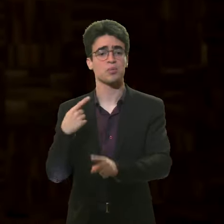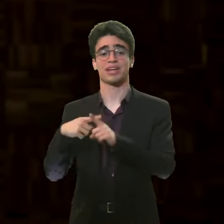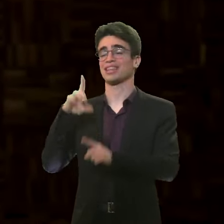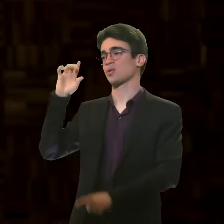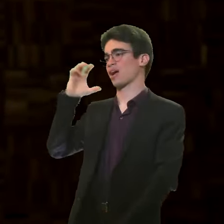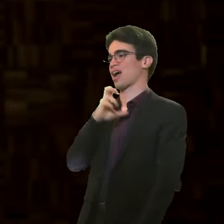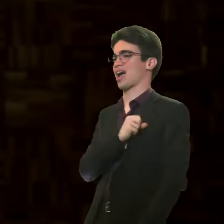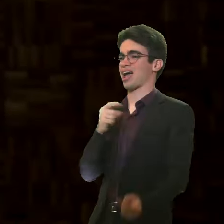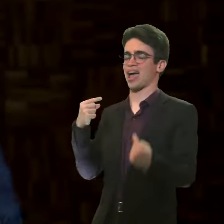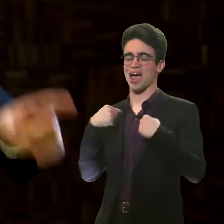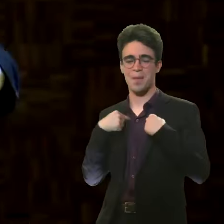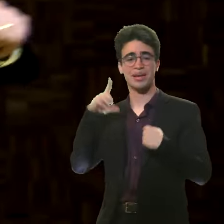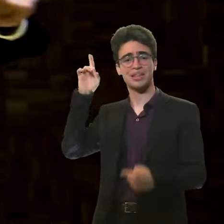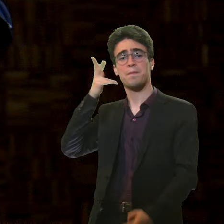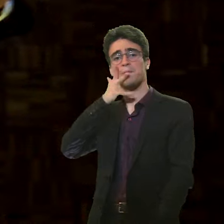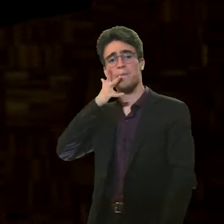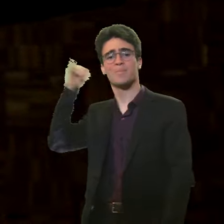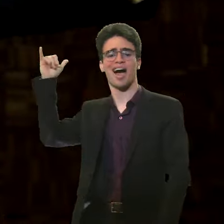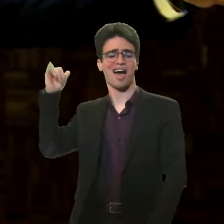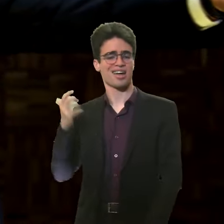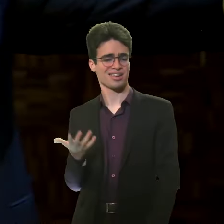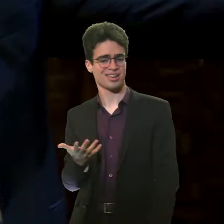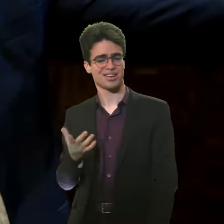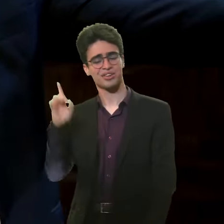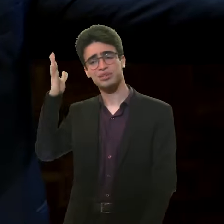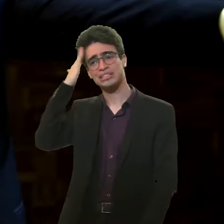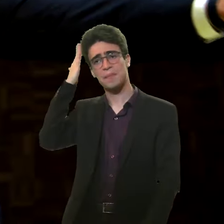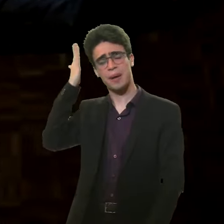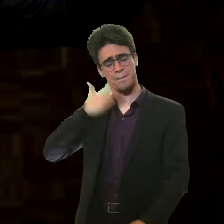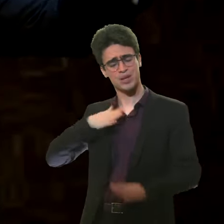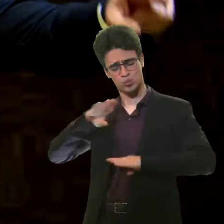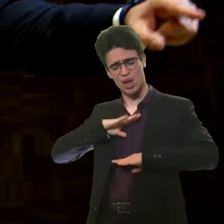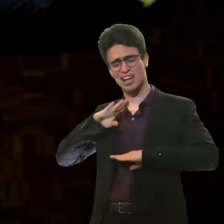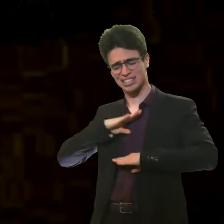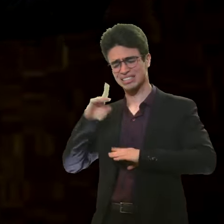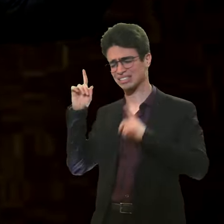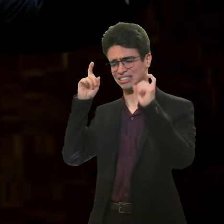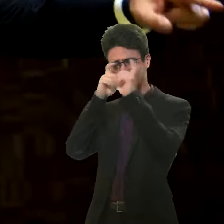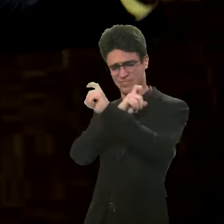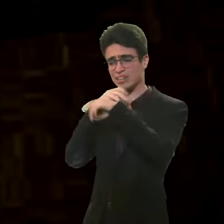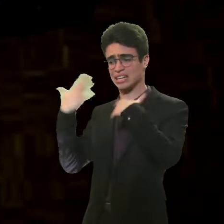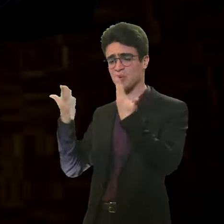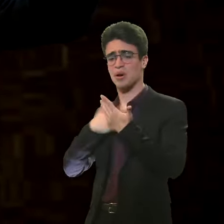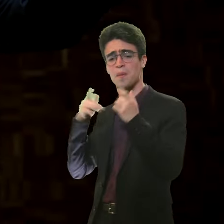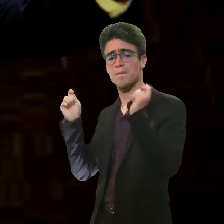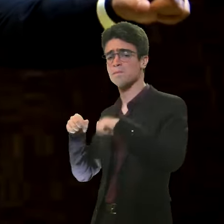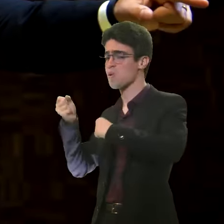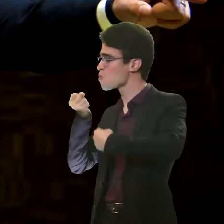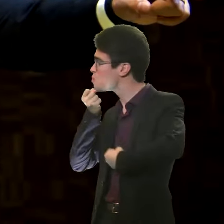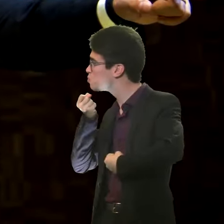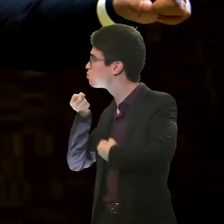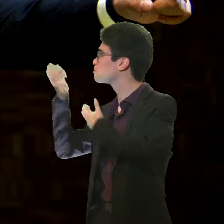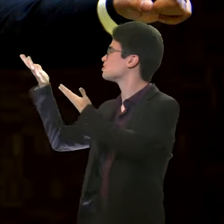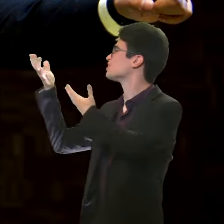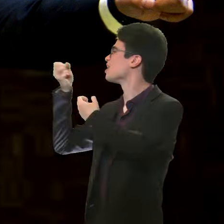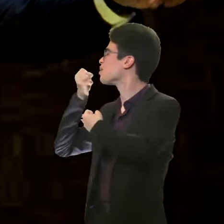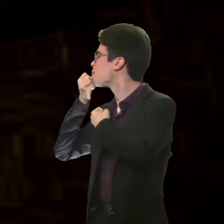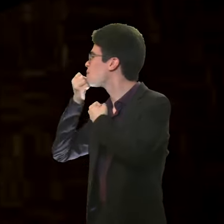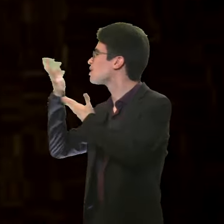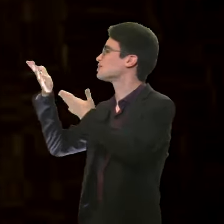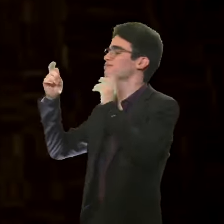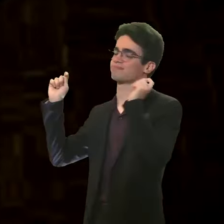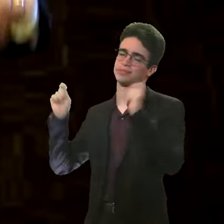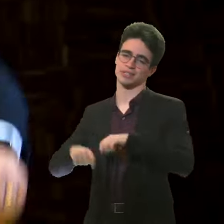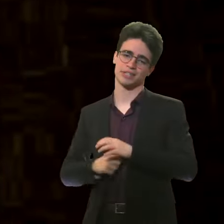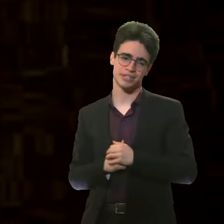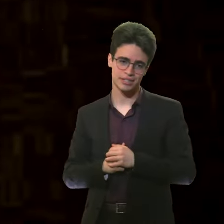Pai. E Ele sabia que a situação que eu estava passando era difícil, então eu poderia, diante dEle, lamentar. Você